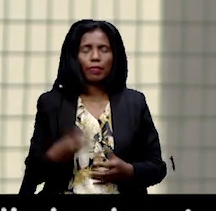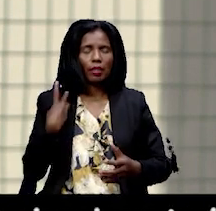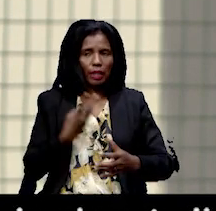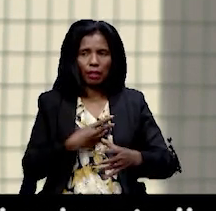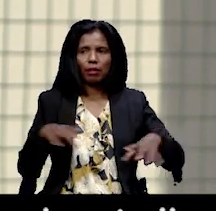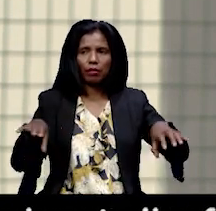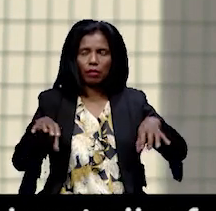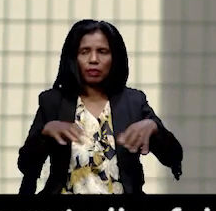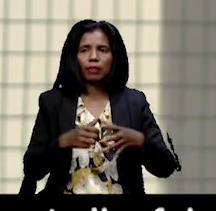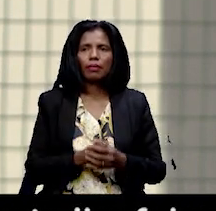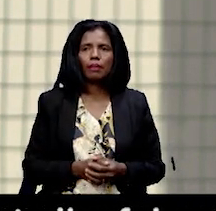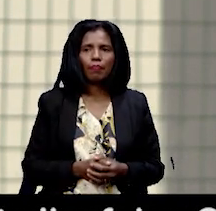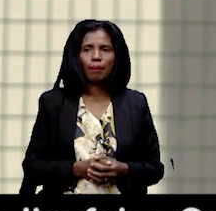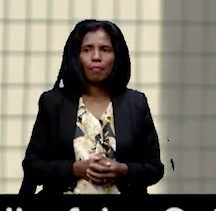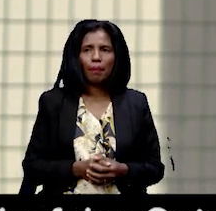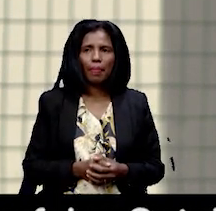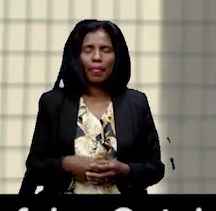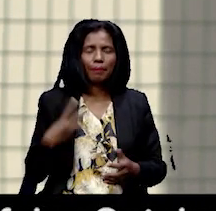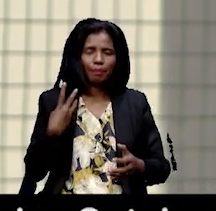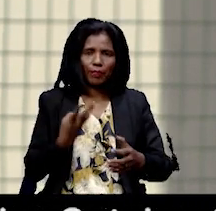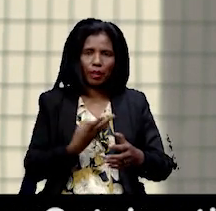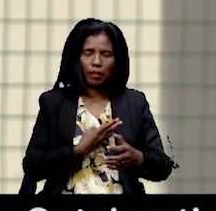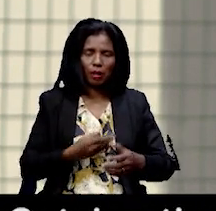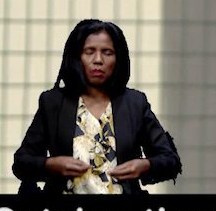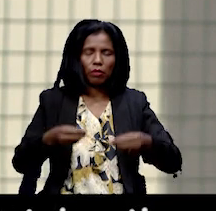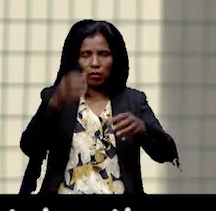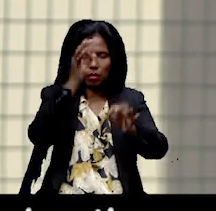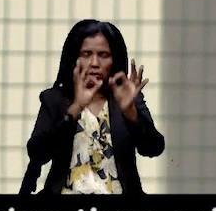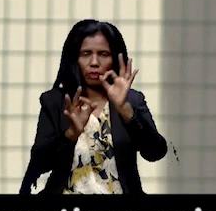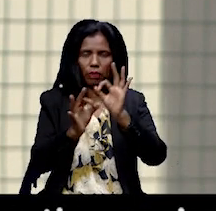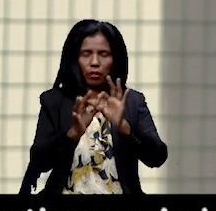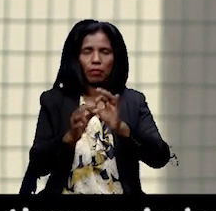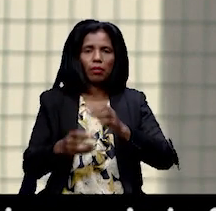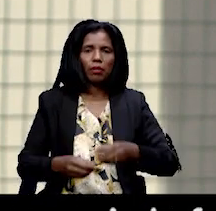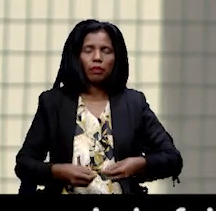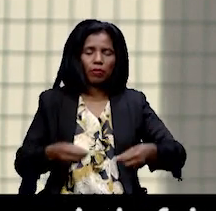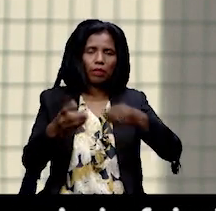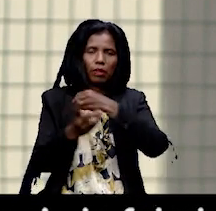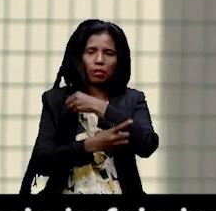makane ita mak garanti aduni disiplina. Tune,